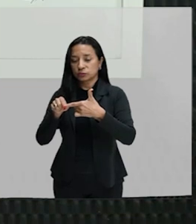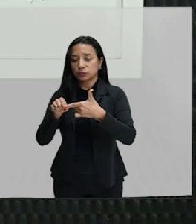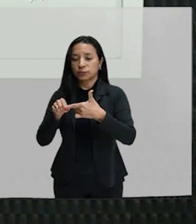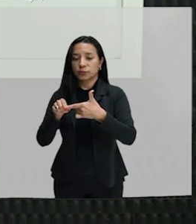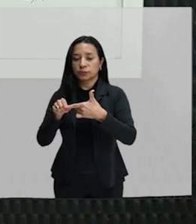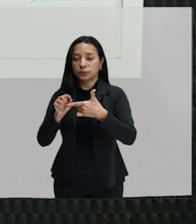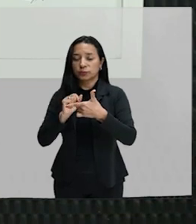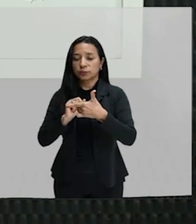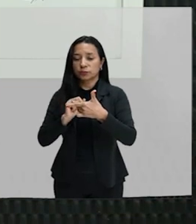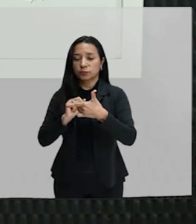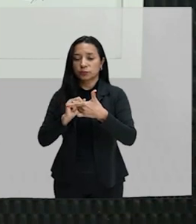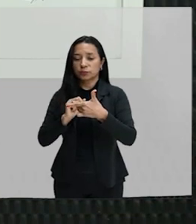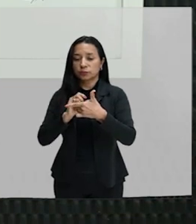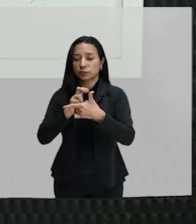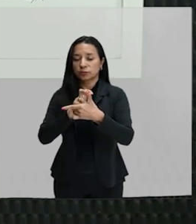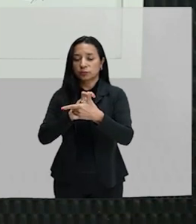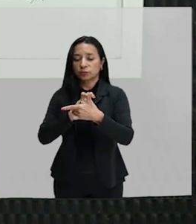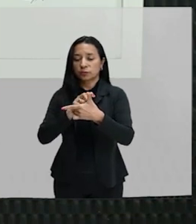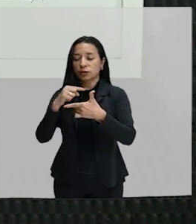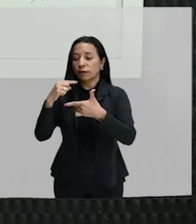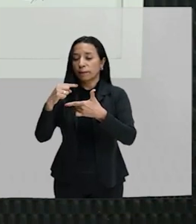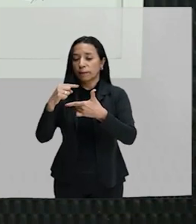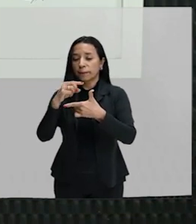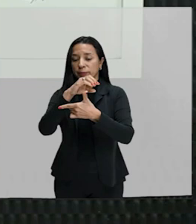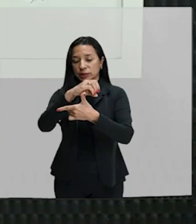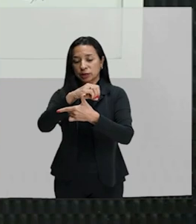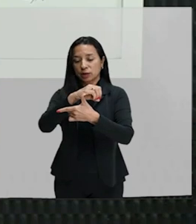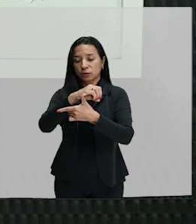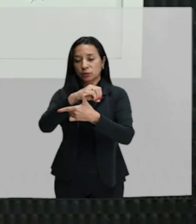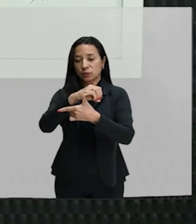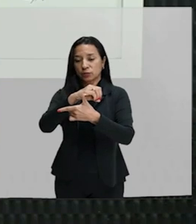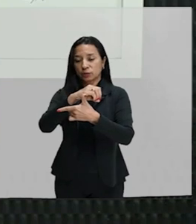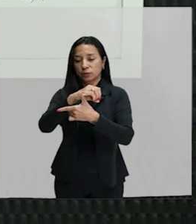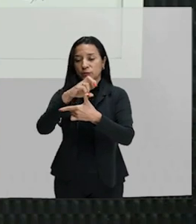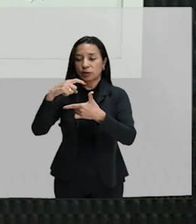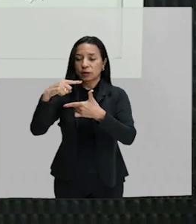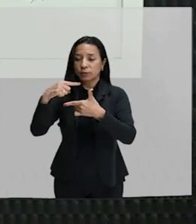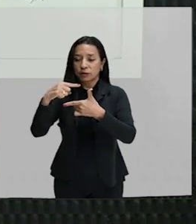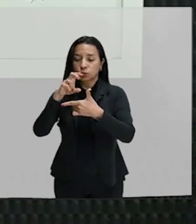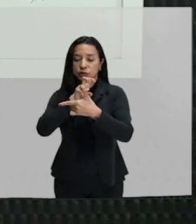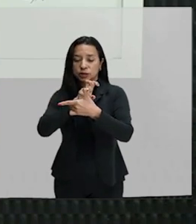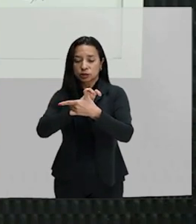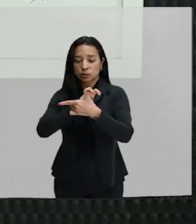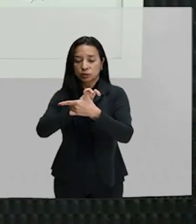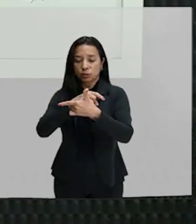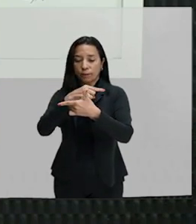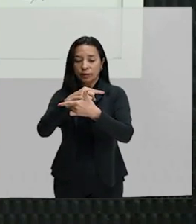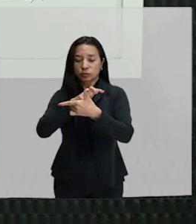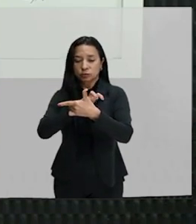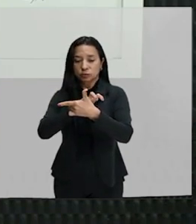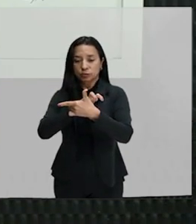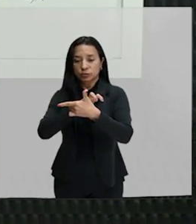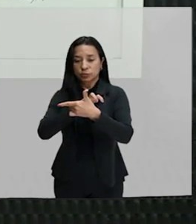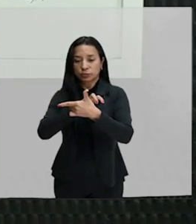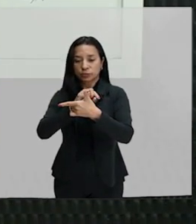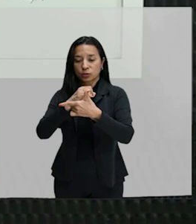95 E aqui embaixo 0 E5 pronto são as coordenadas que que